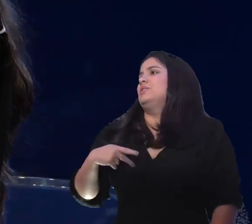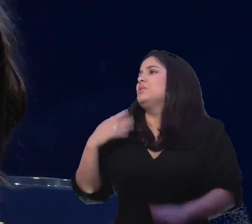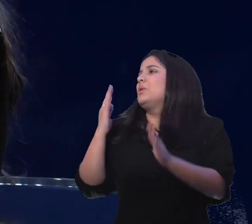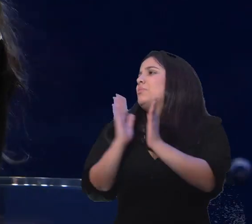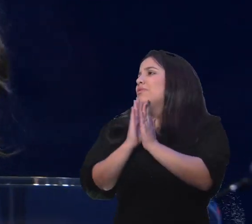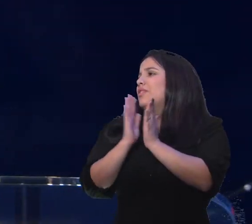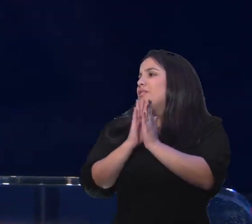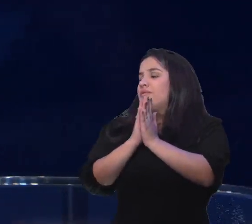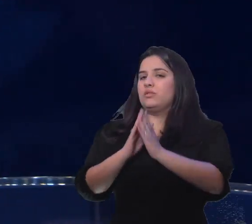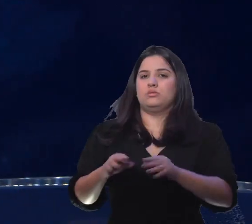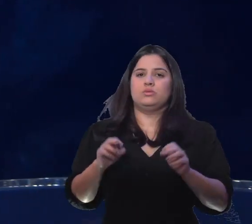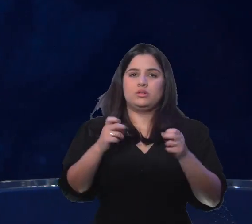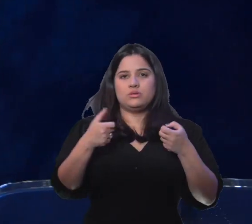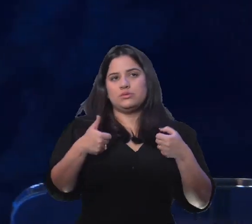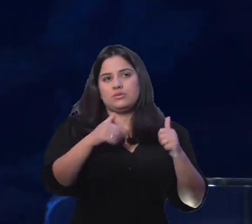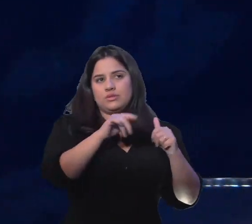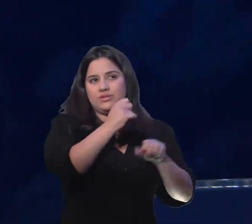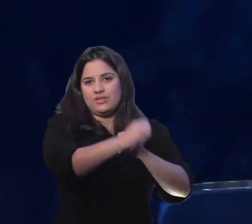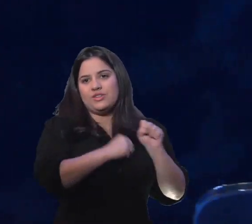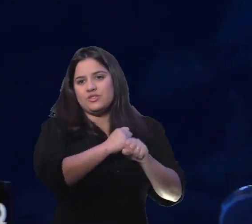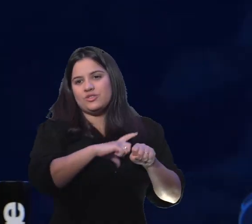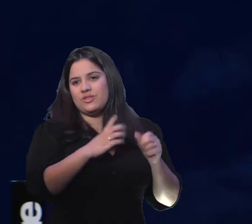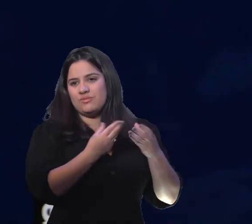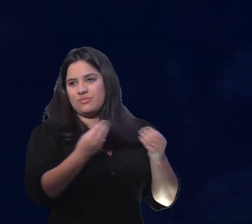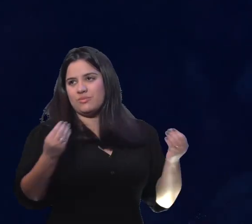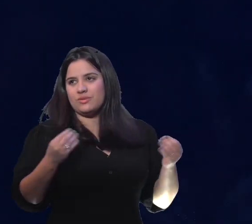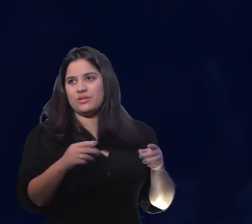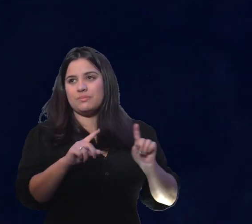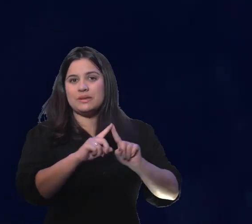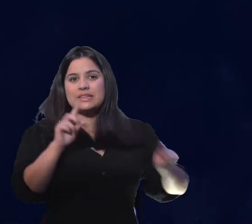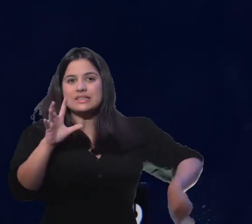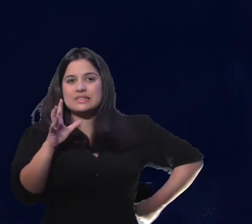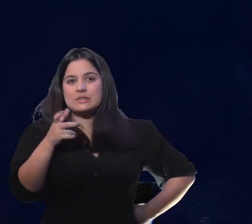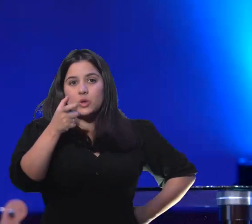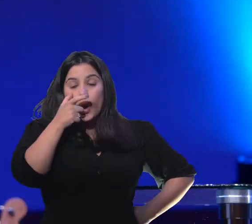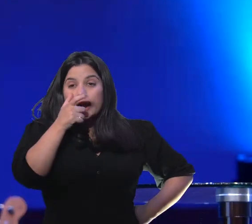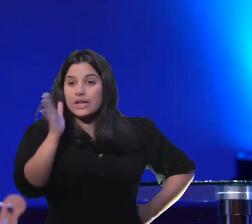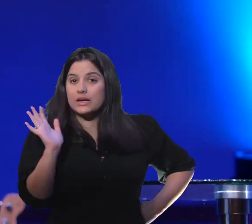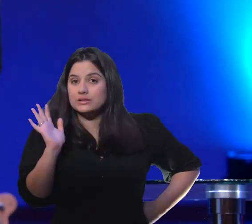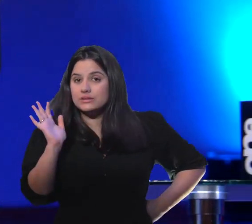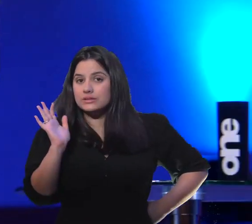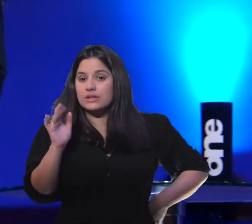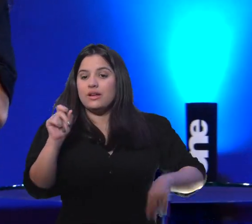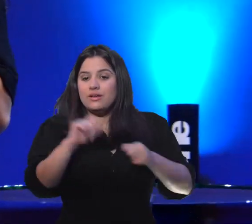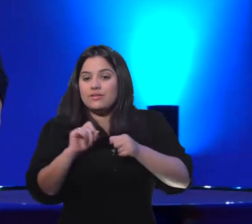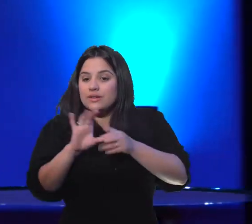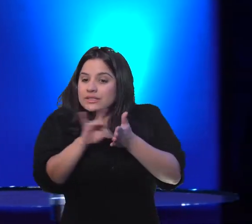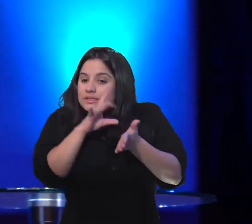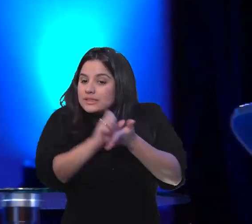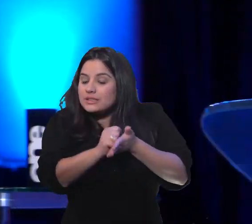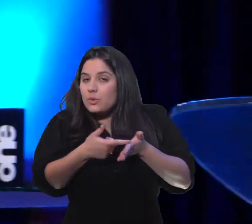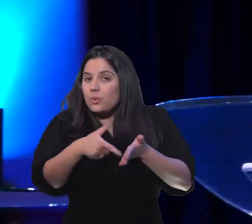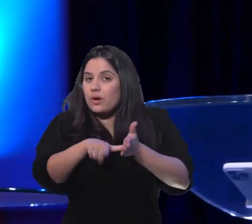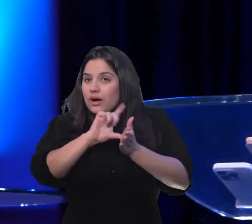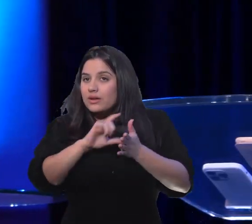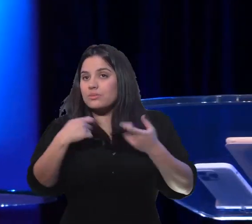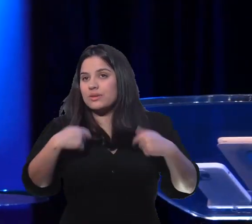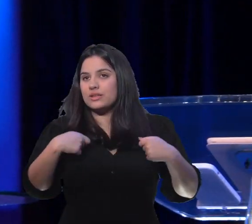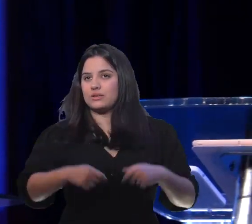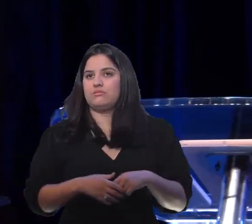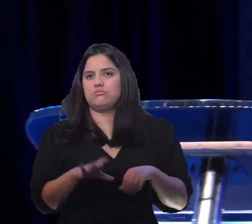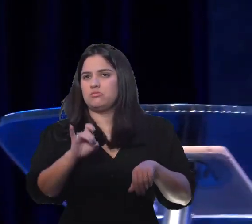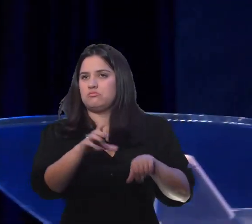mim. Tudo bem que esse ano tinha bastante vaga, né? Mas assim, vigia, varão. Vigia, varoa. Faz inscrição para as coisas antes. Tá bom? Fica a dica